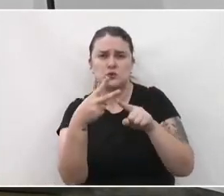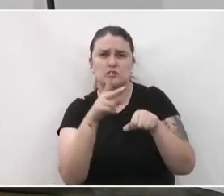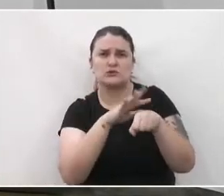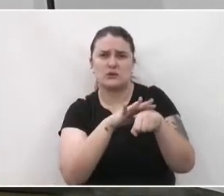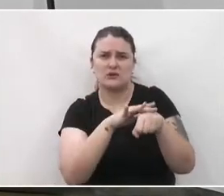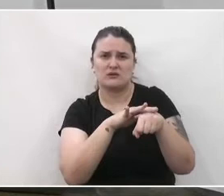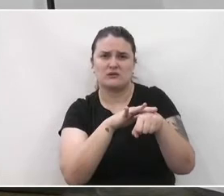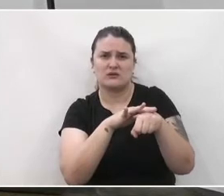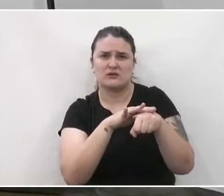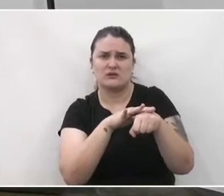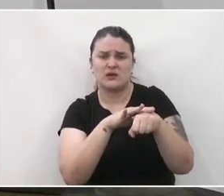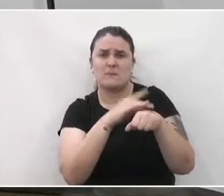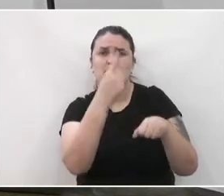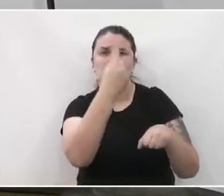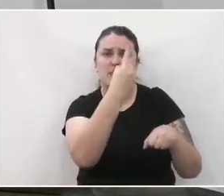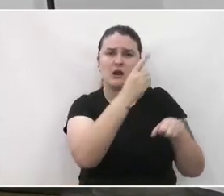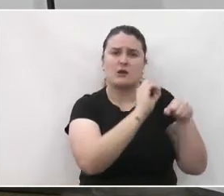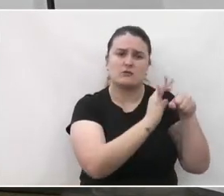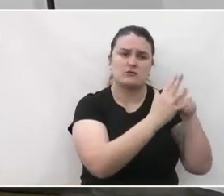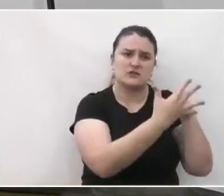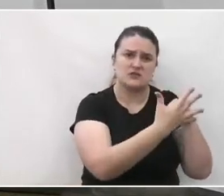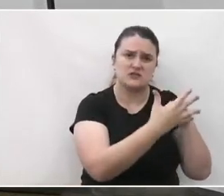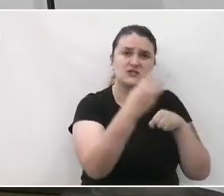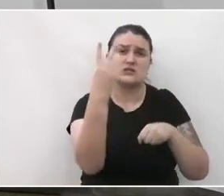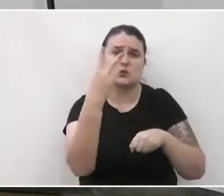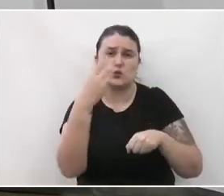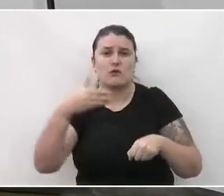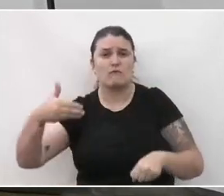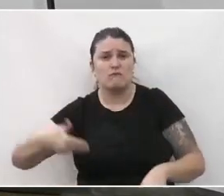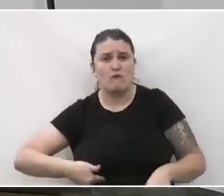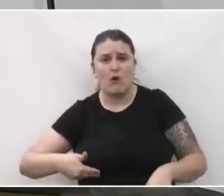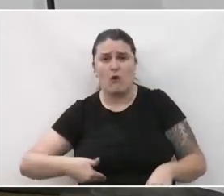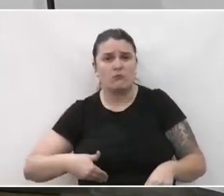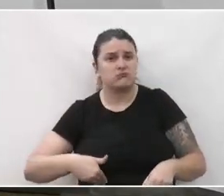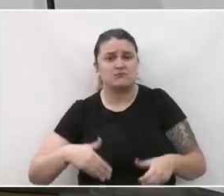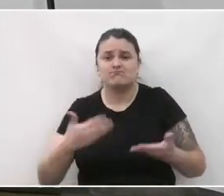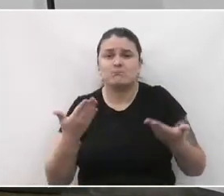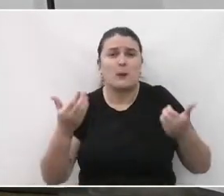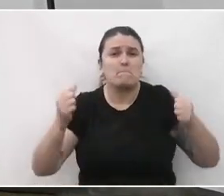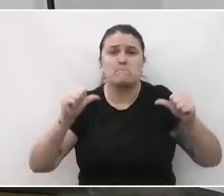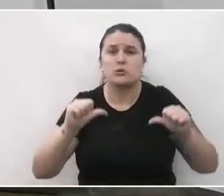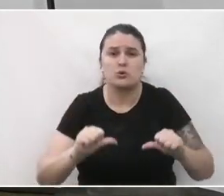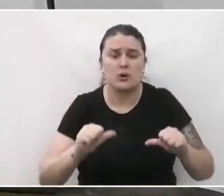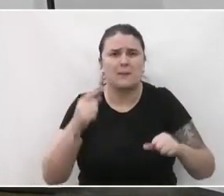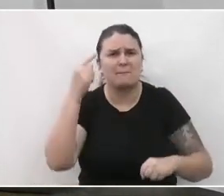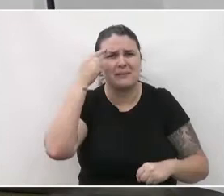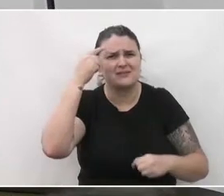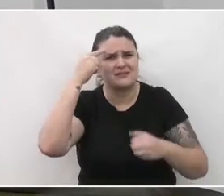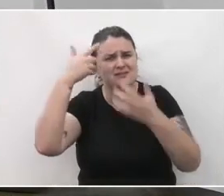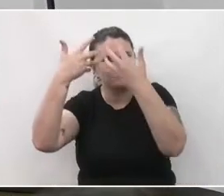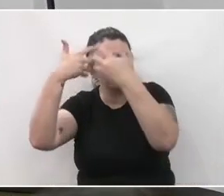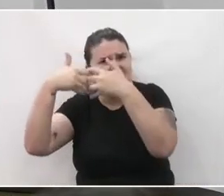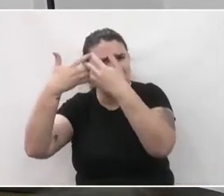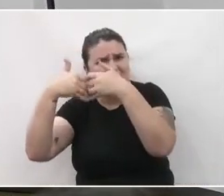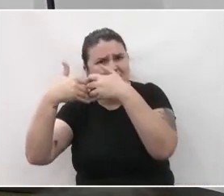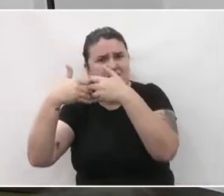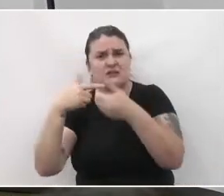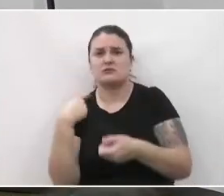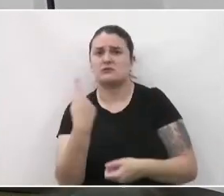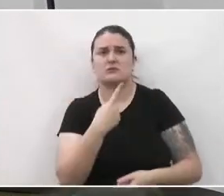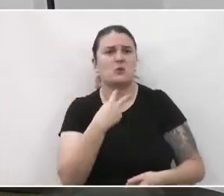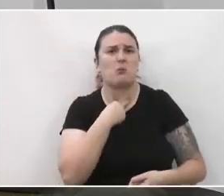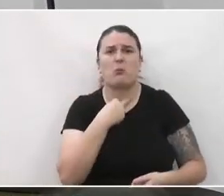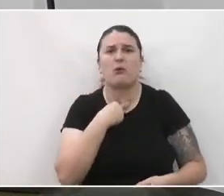doenças, a Covid e a fome. Qual é pior? Né? Então aqui cabe a reflexão. Não podemos